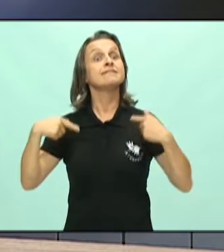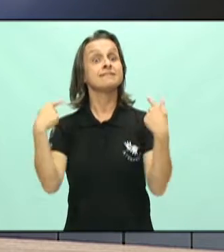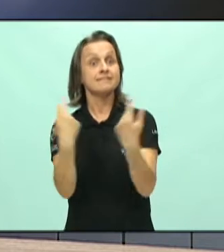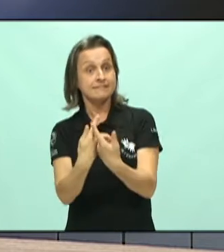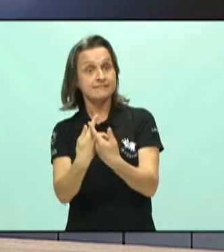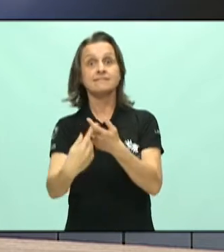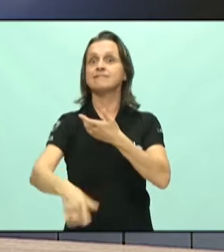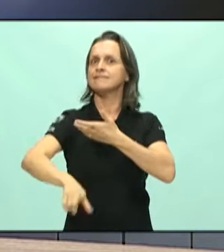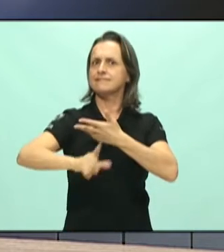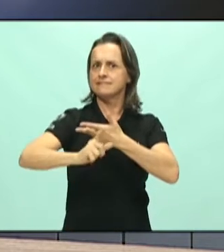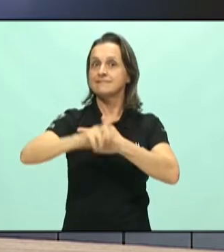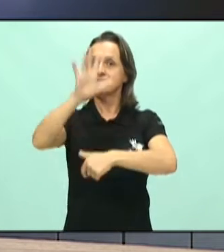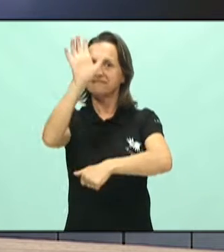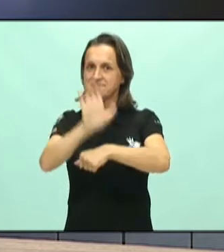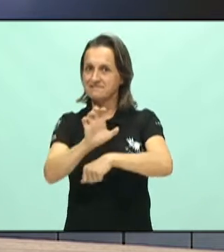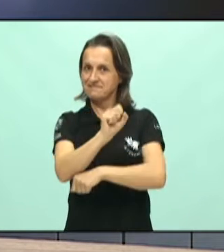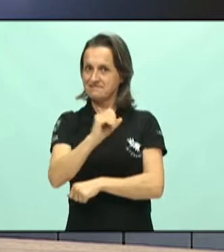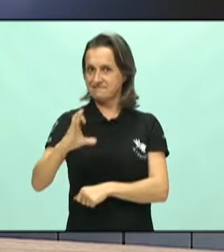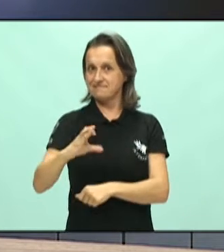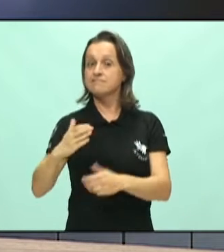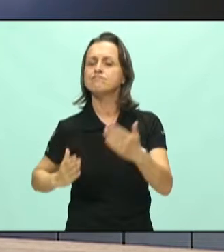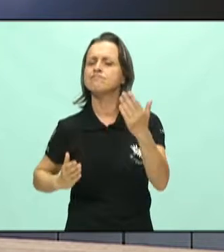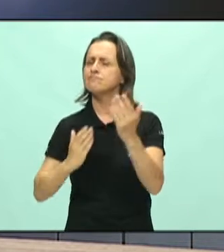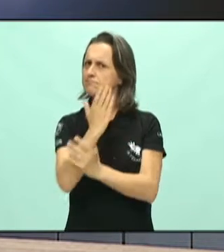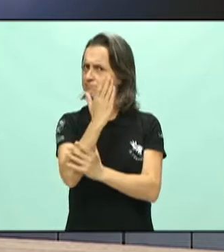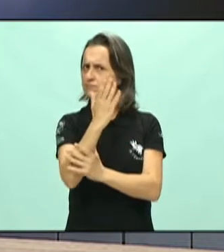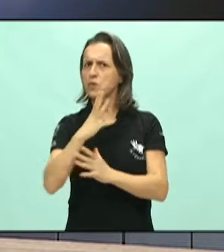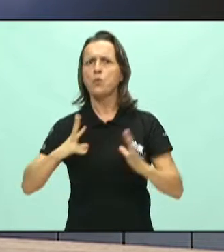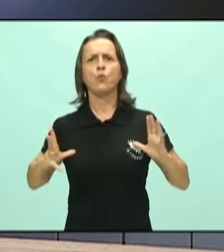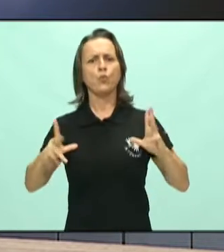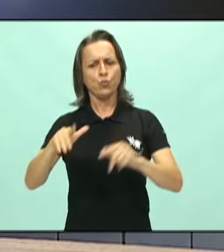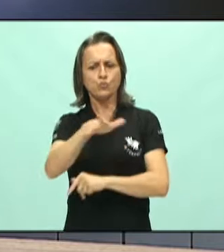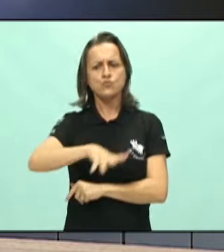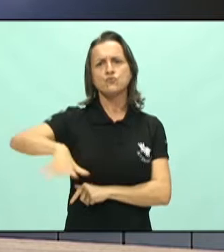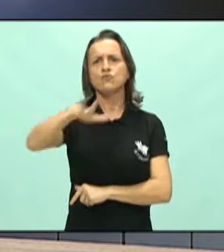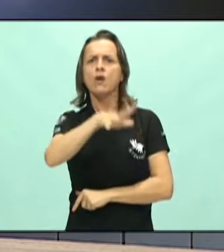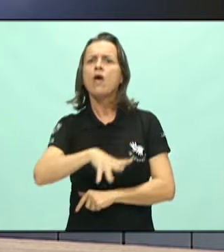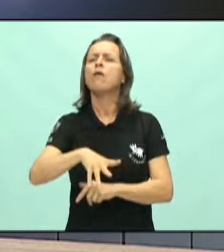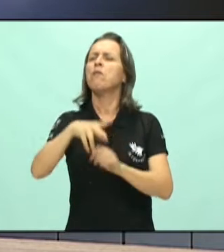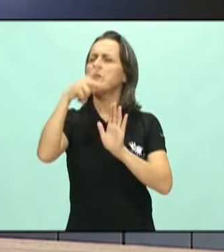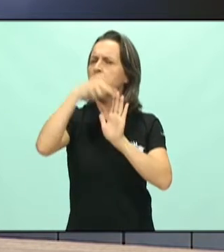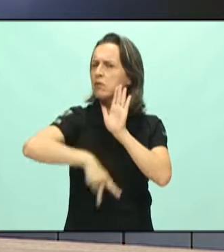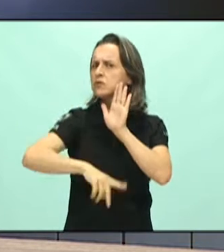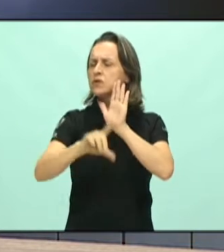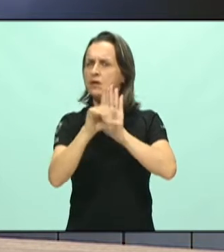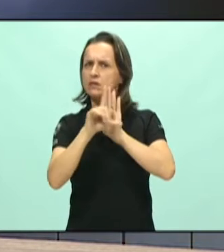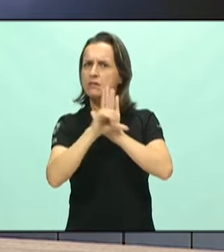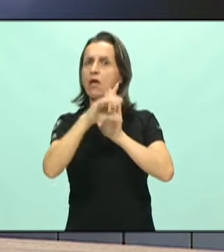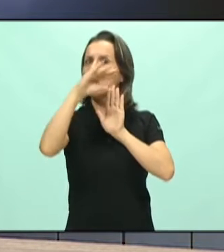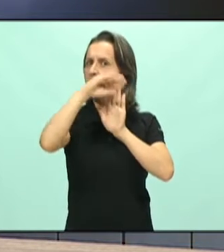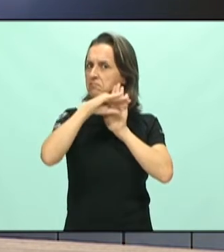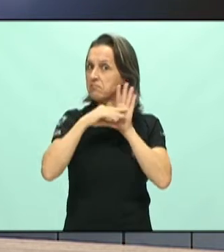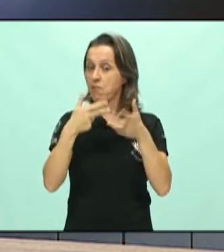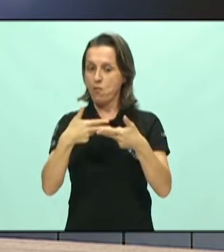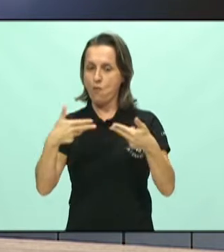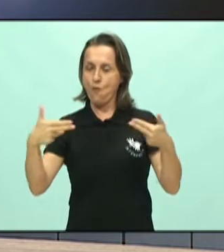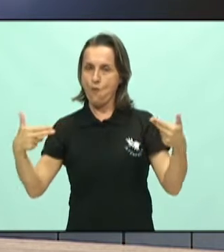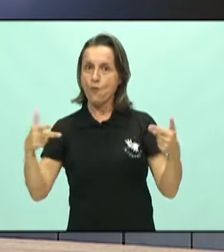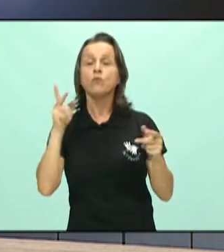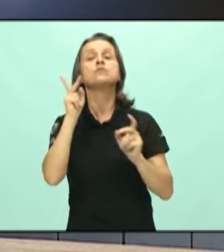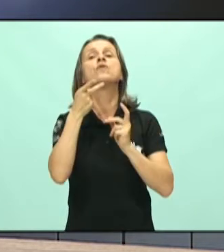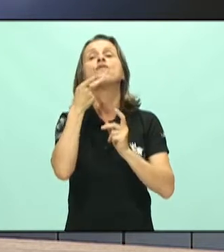do Estado de Santa Catarina aprovou, por unanimidade, alguns projetos de lei que trata sobre